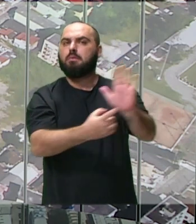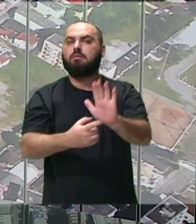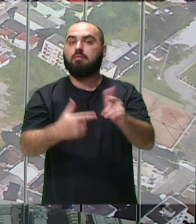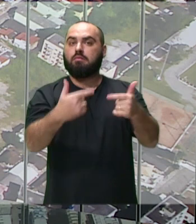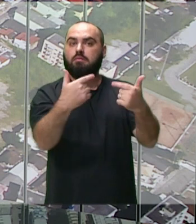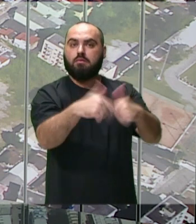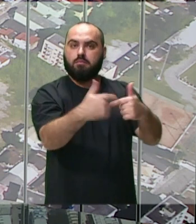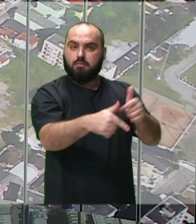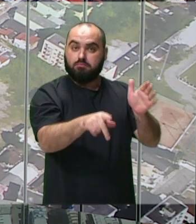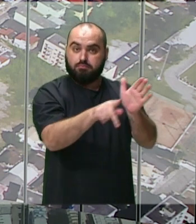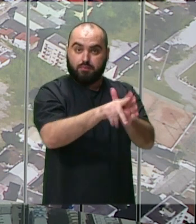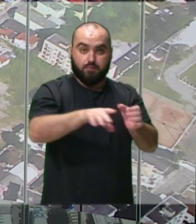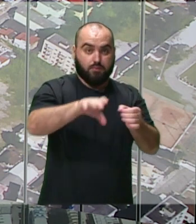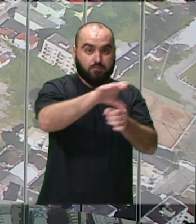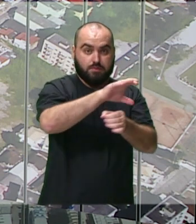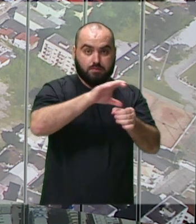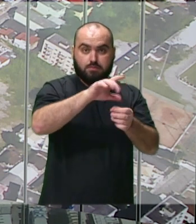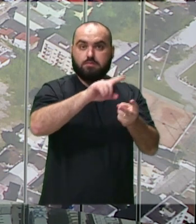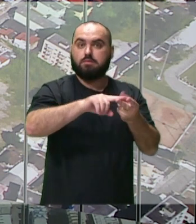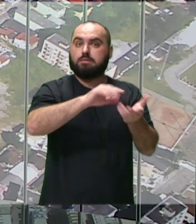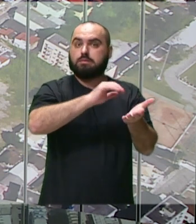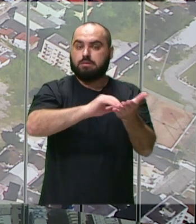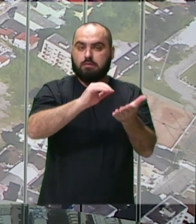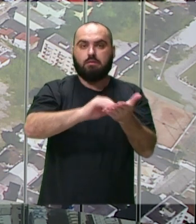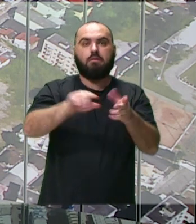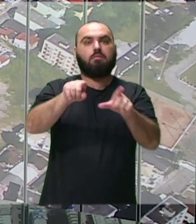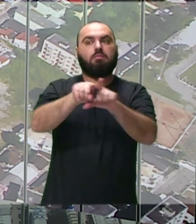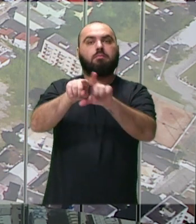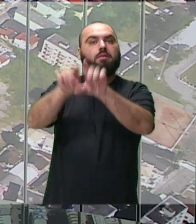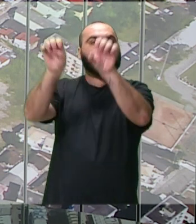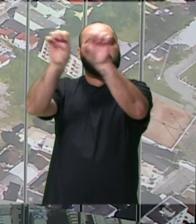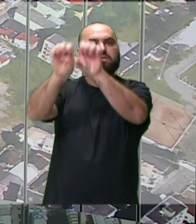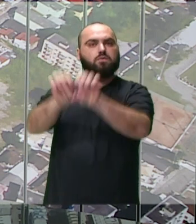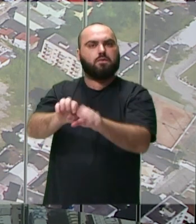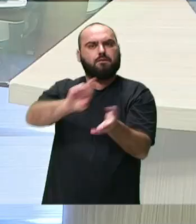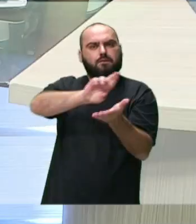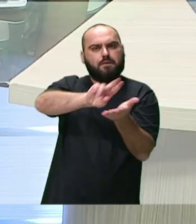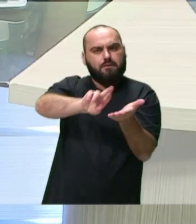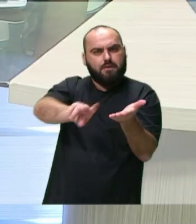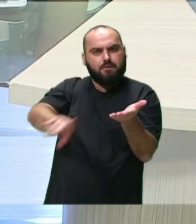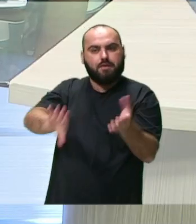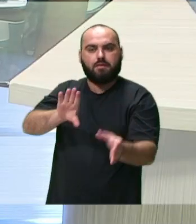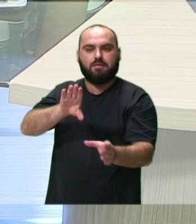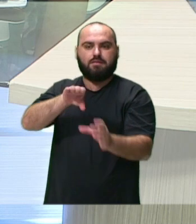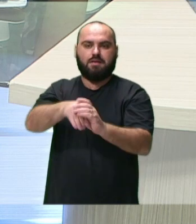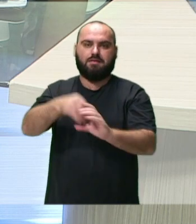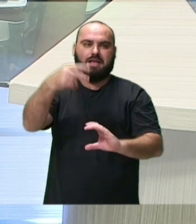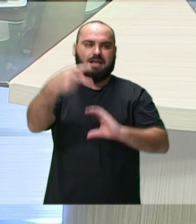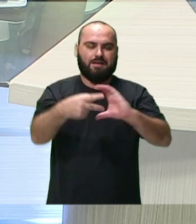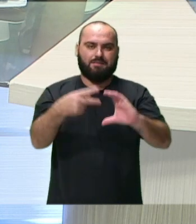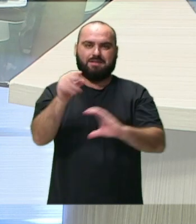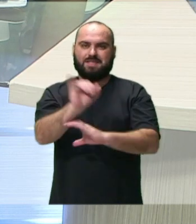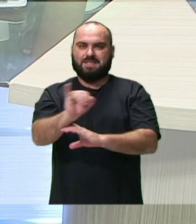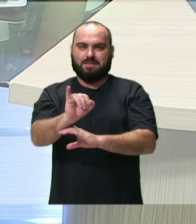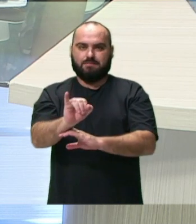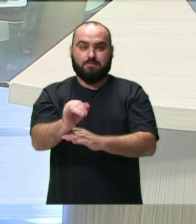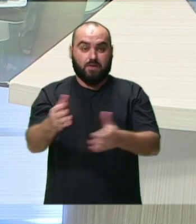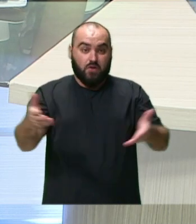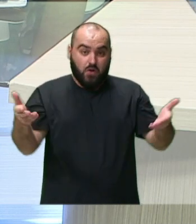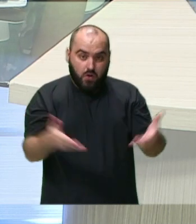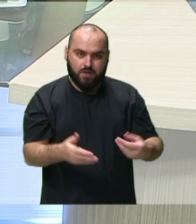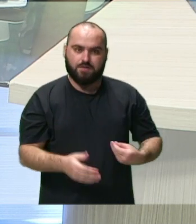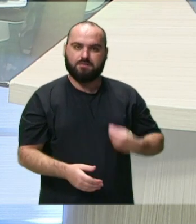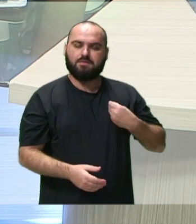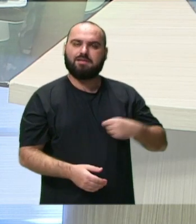técnicas, secretarias e demais estruturas da Câmara de Vereadores. E neste primeiro programa, vamos falar sobre